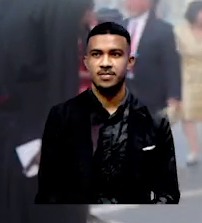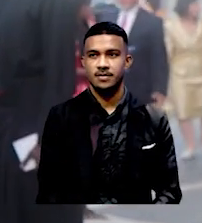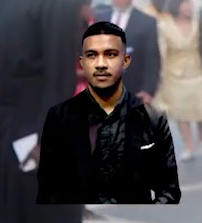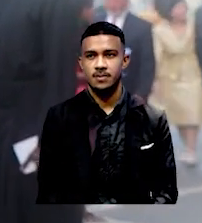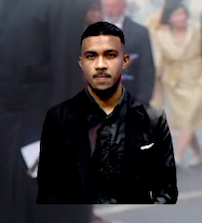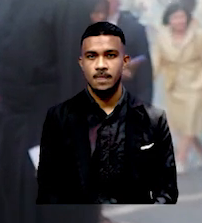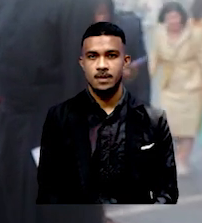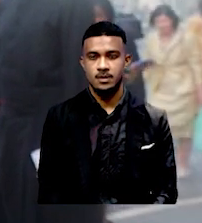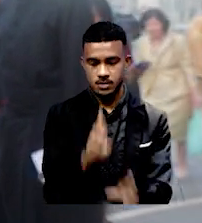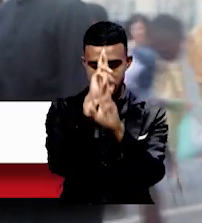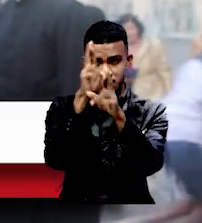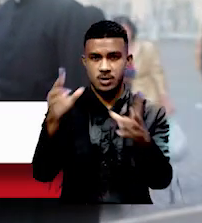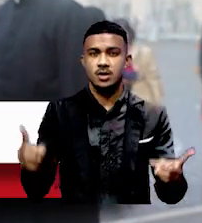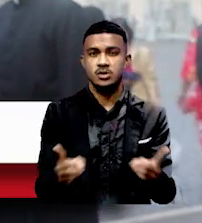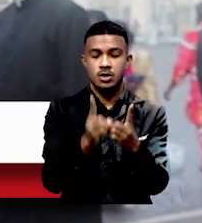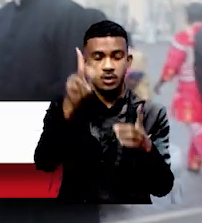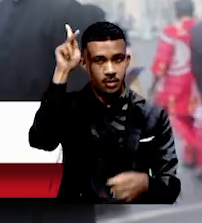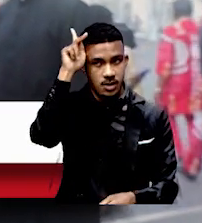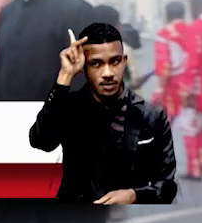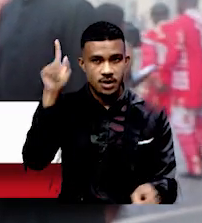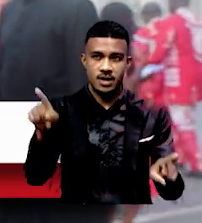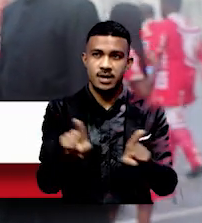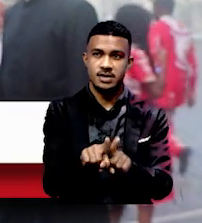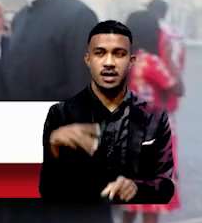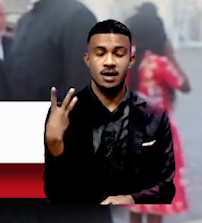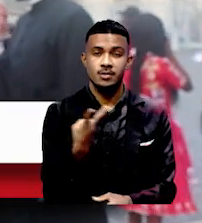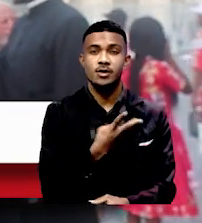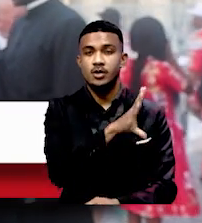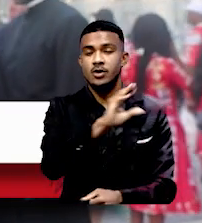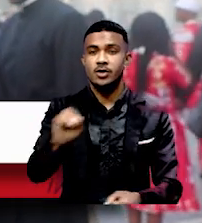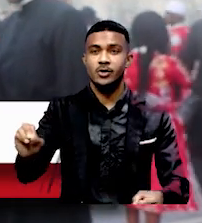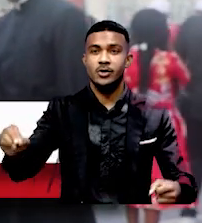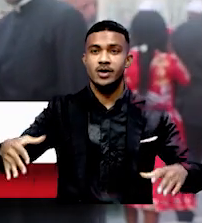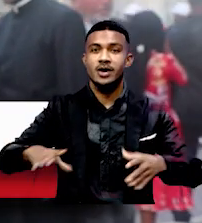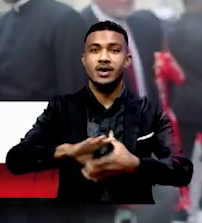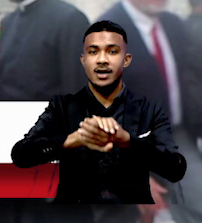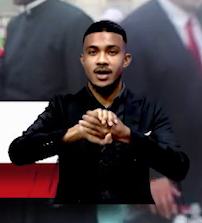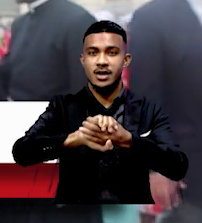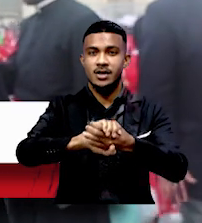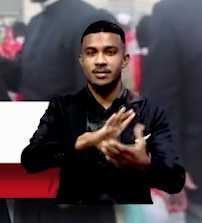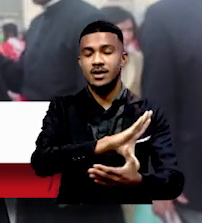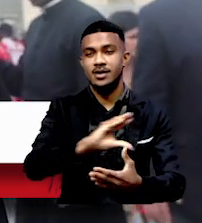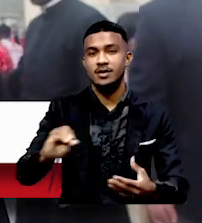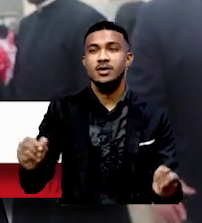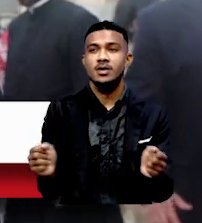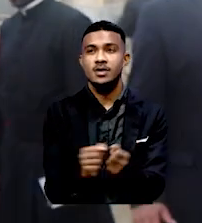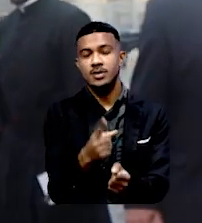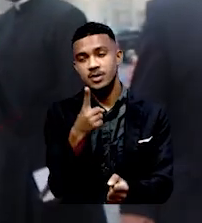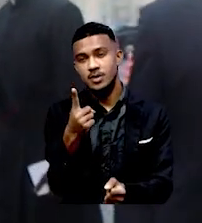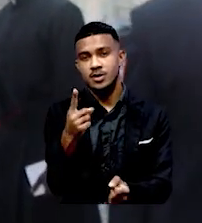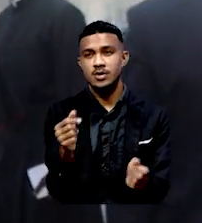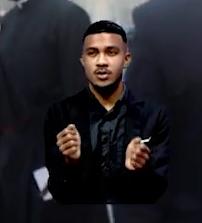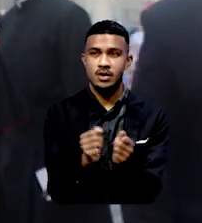Cumprimenta papa, papa nacional, admiro cara lima ne de hane. Você